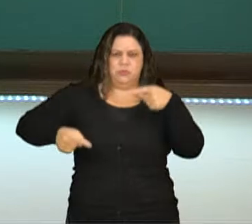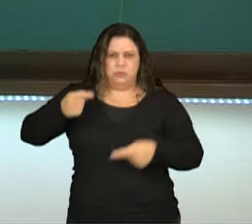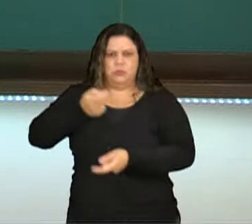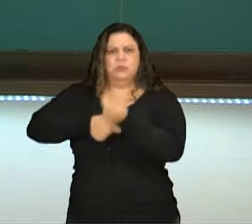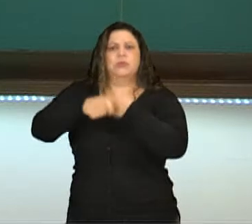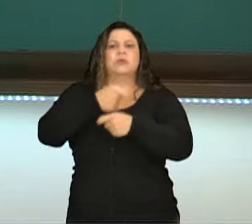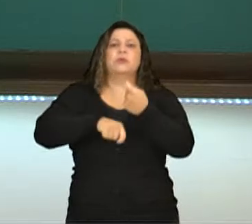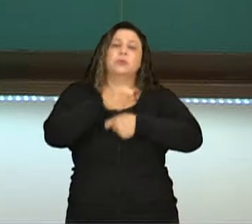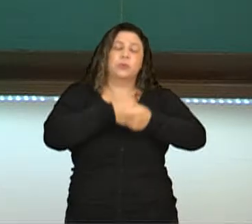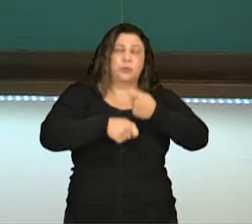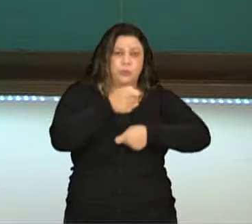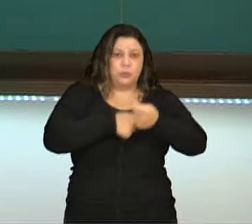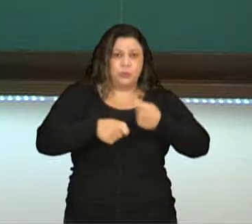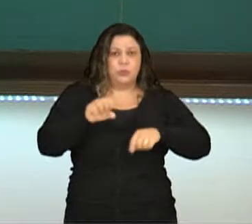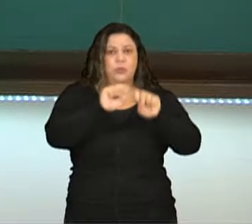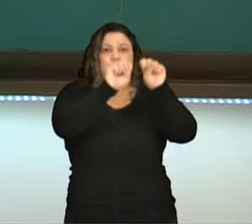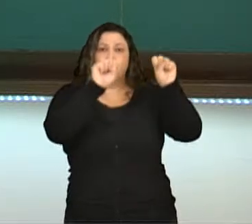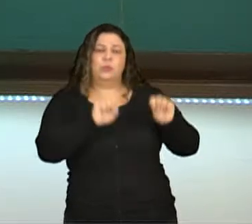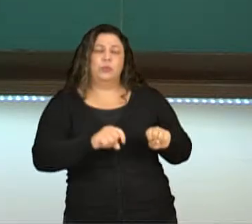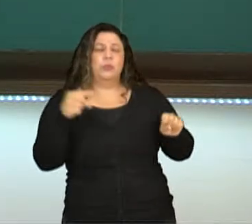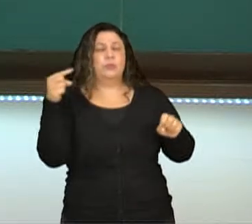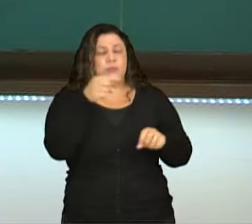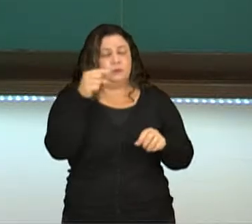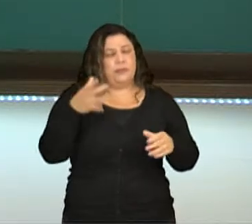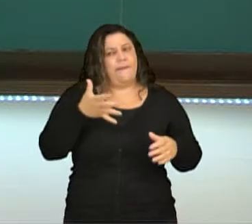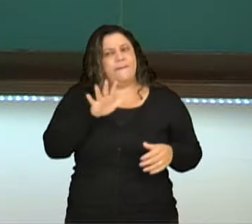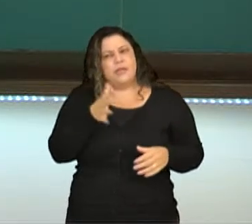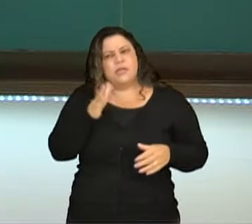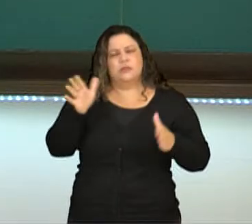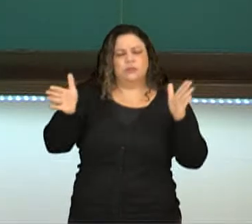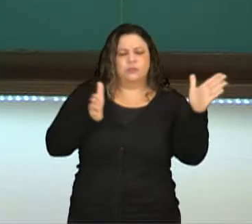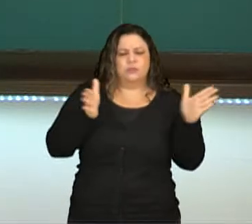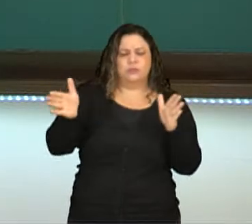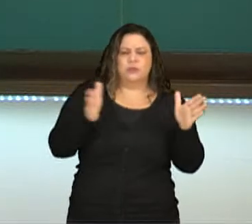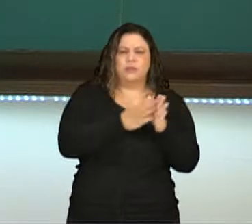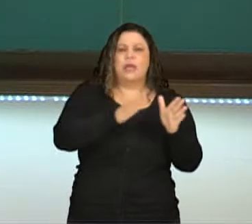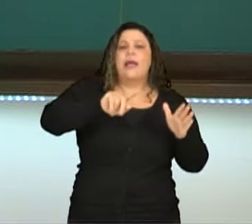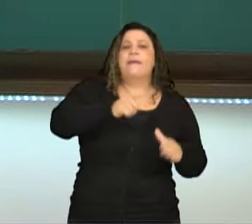econômico. Um sistema aí que a gente coloca mais ou menos no tempo, entre